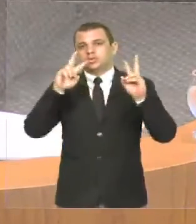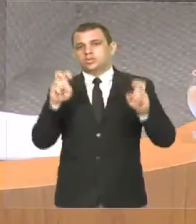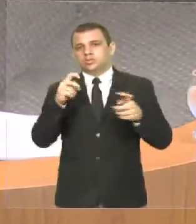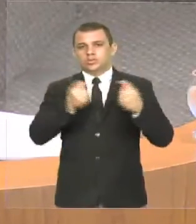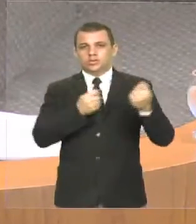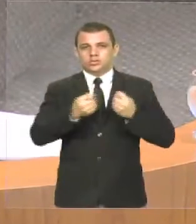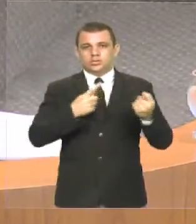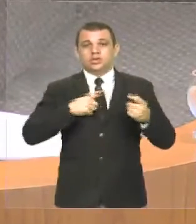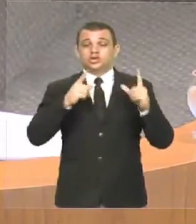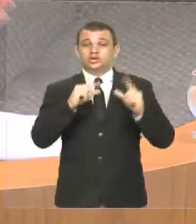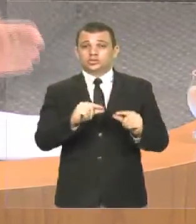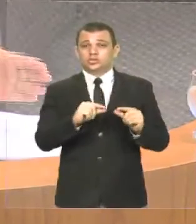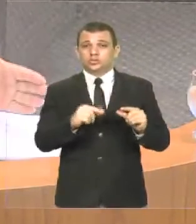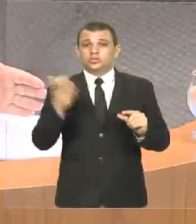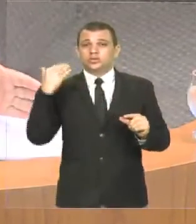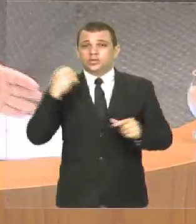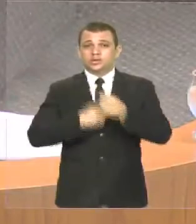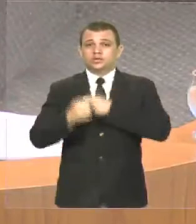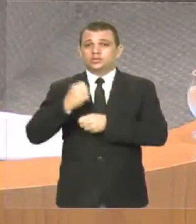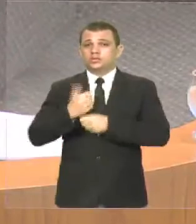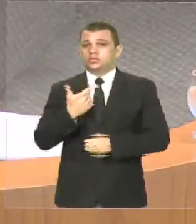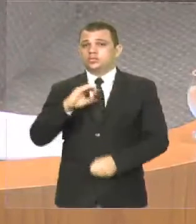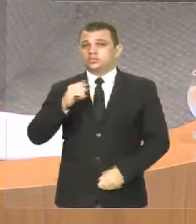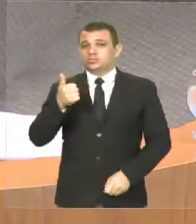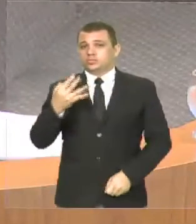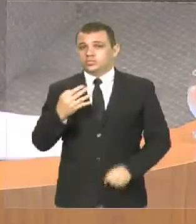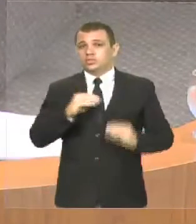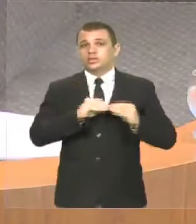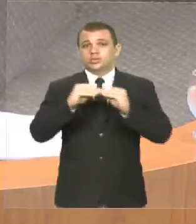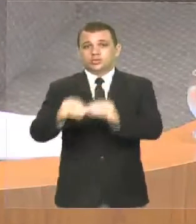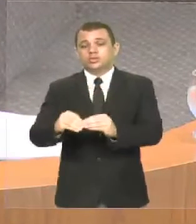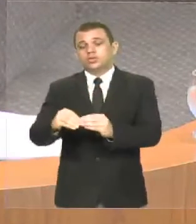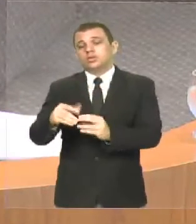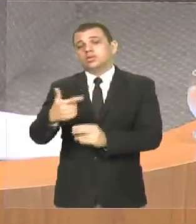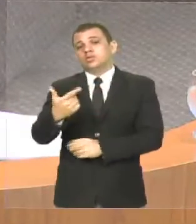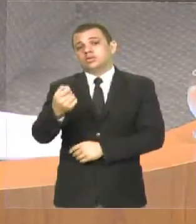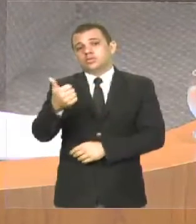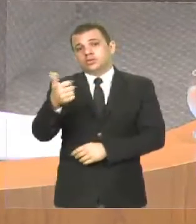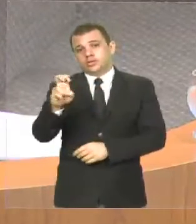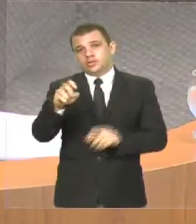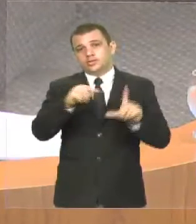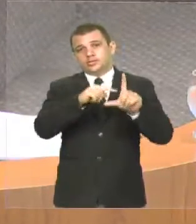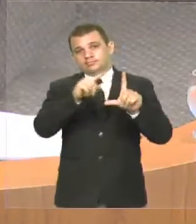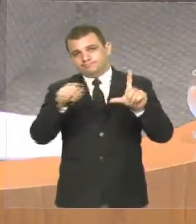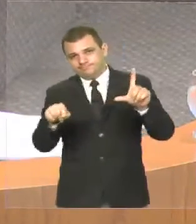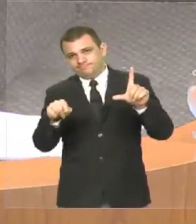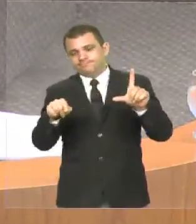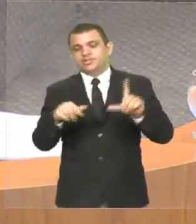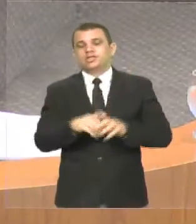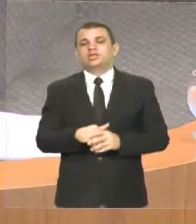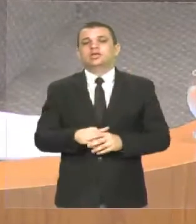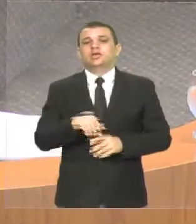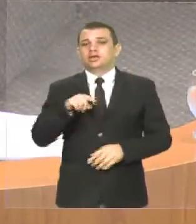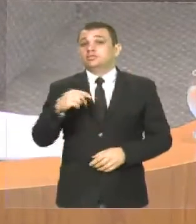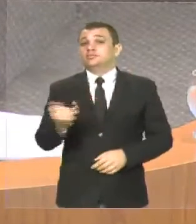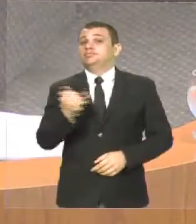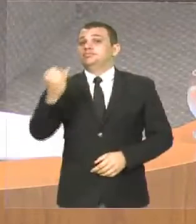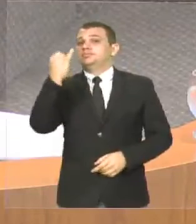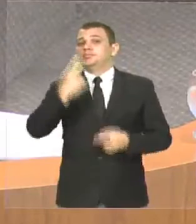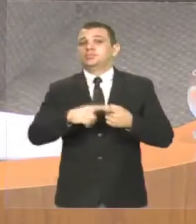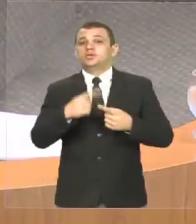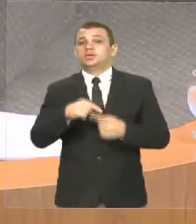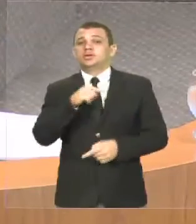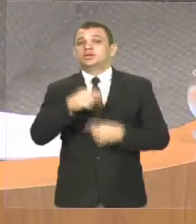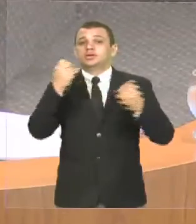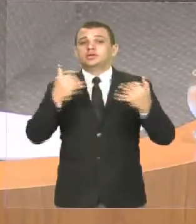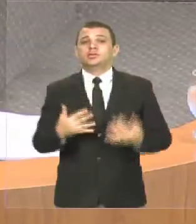houve uma redução de 2014 para 2015. E é um indicador importante, porque ele diz a questão